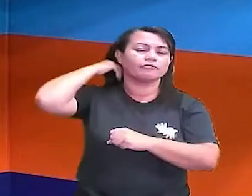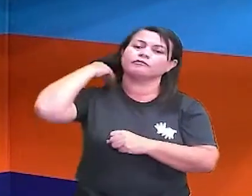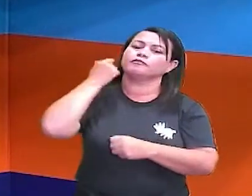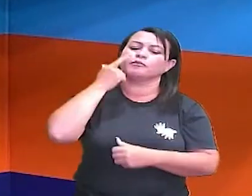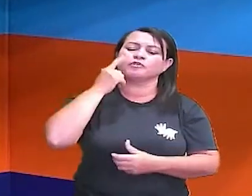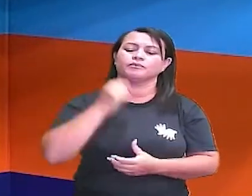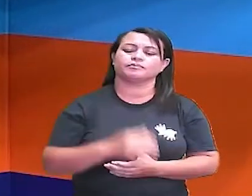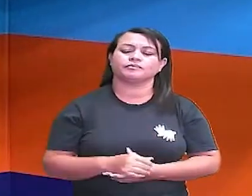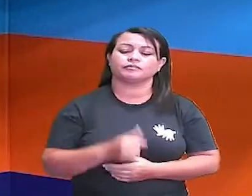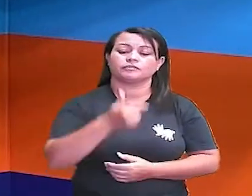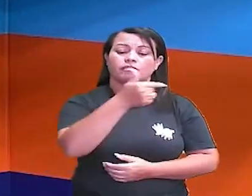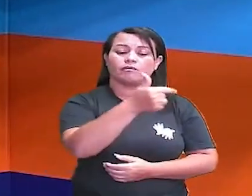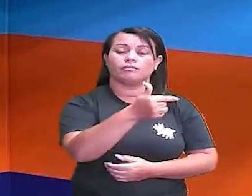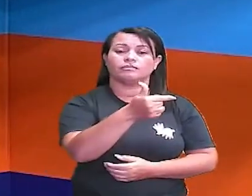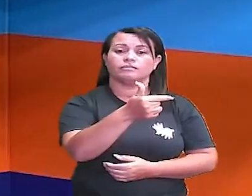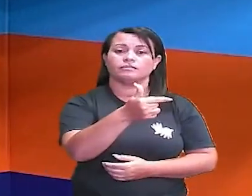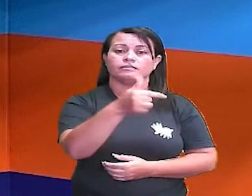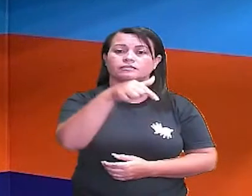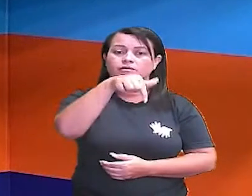fazer.